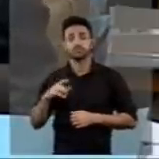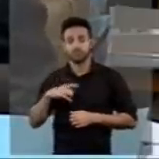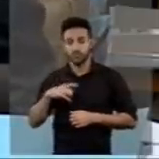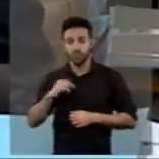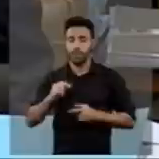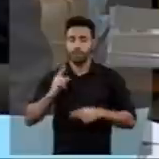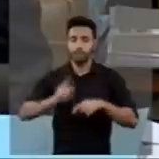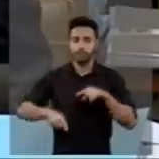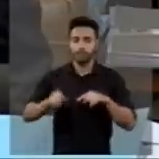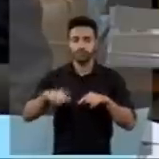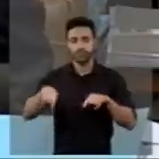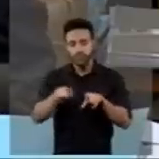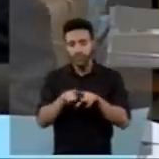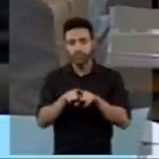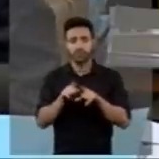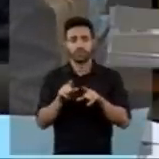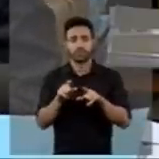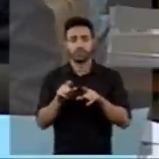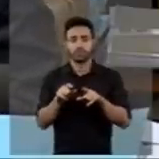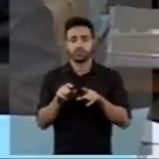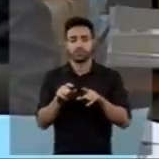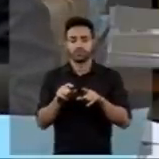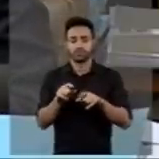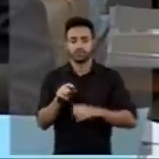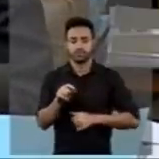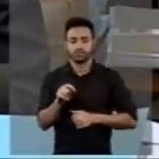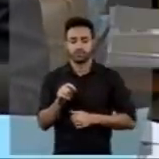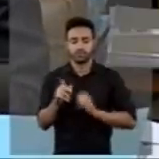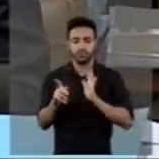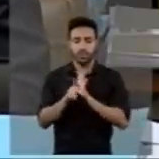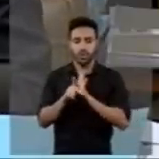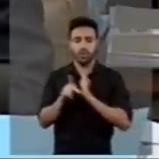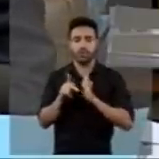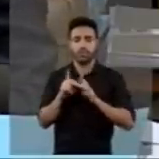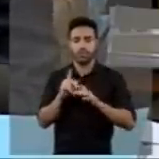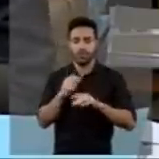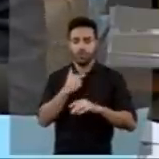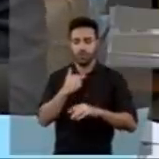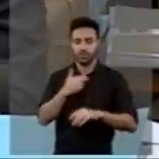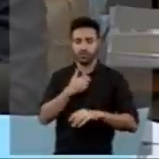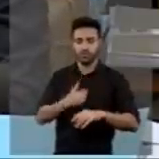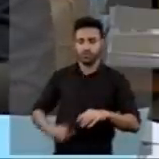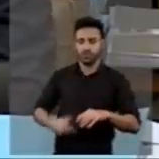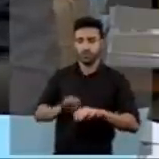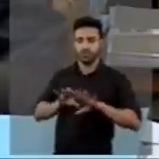as prescrições irrazoáveis do Estado.